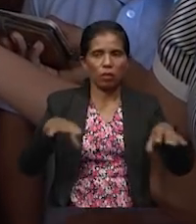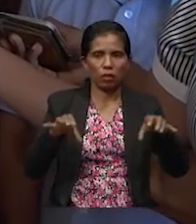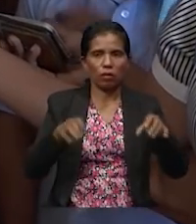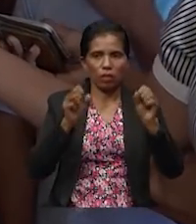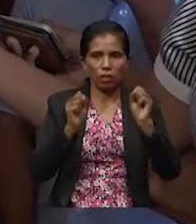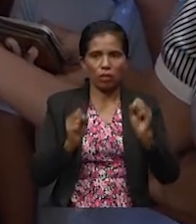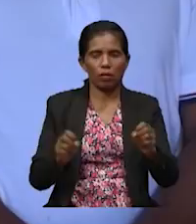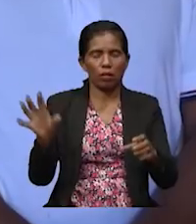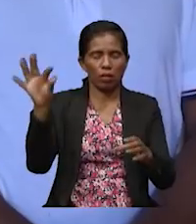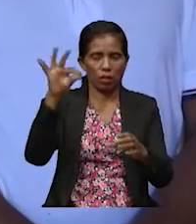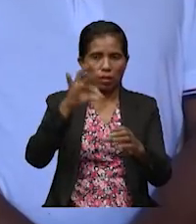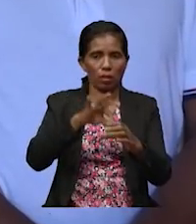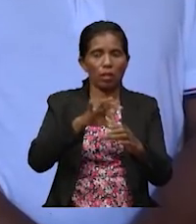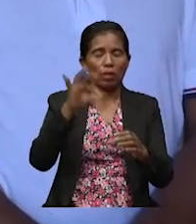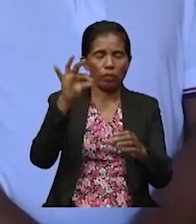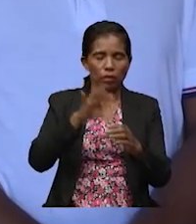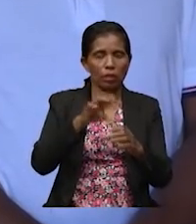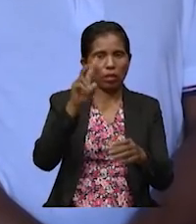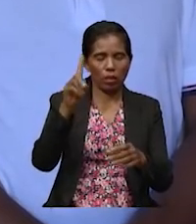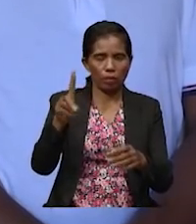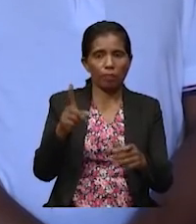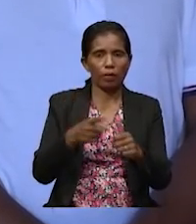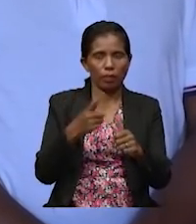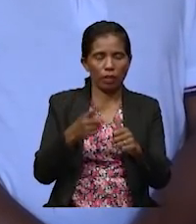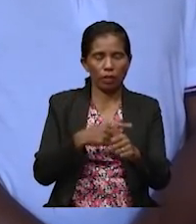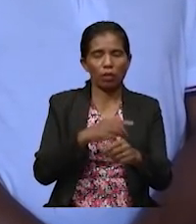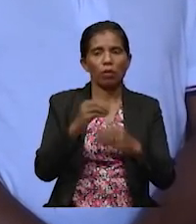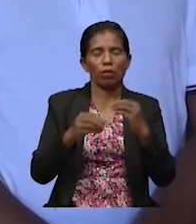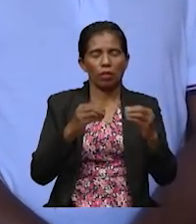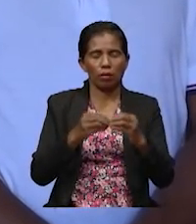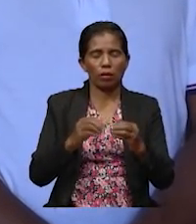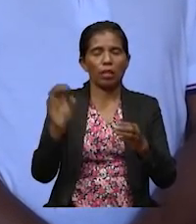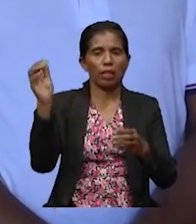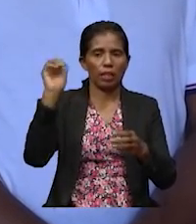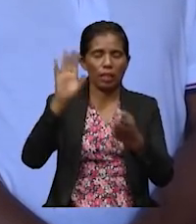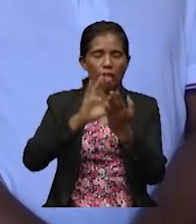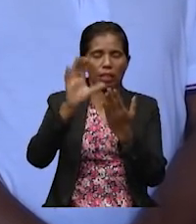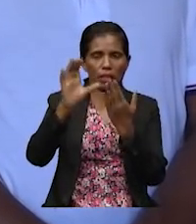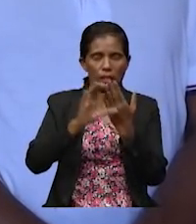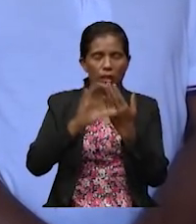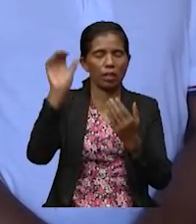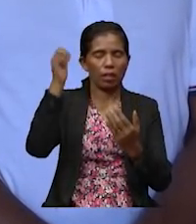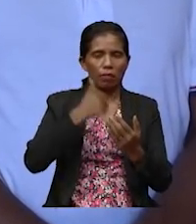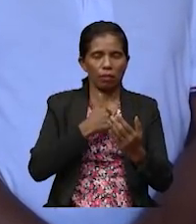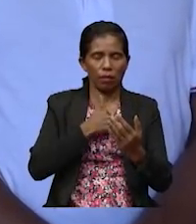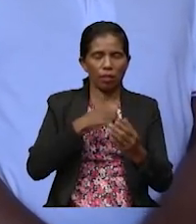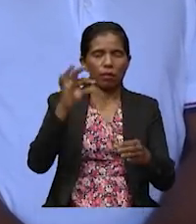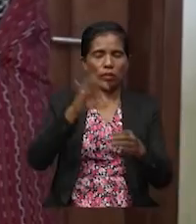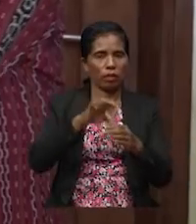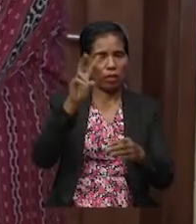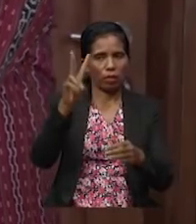e eleição primeira volta, colhemos Conabá, calendário campanha segunda volta. Colhemos Conabá, segunda